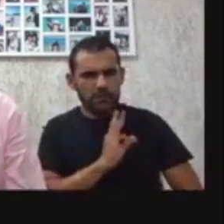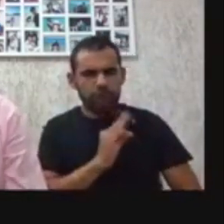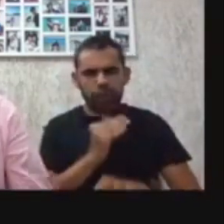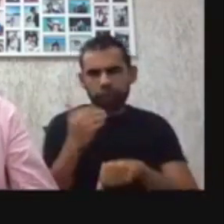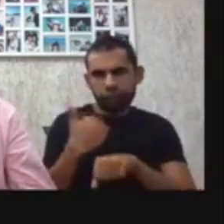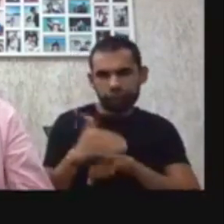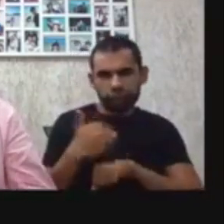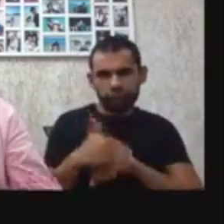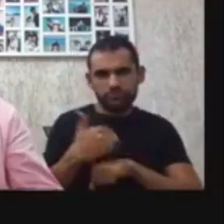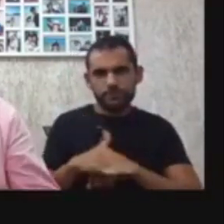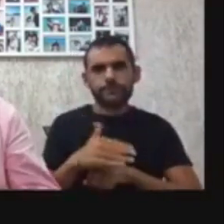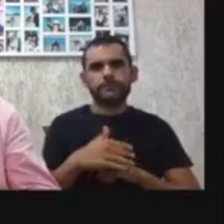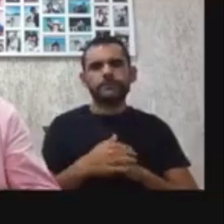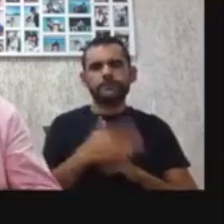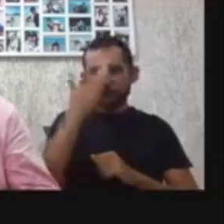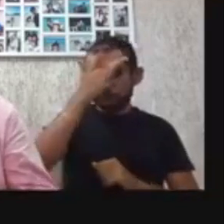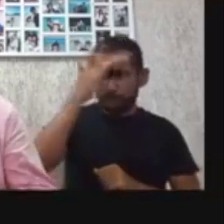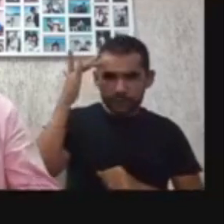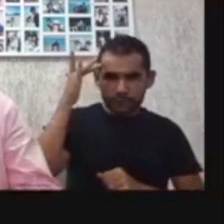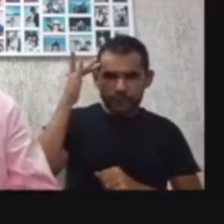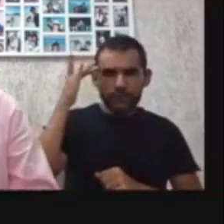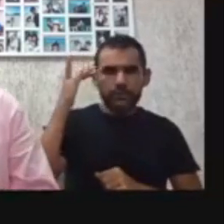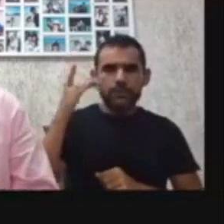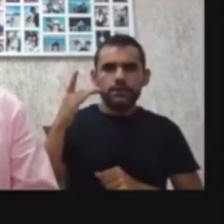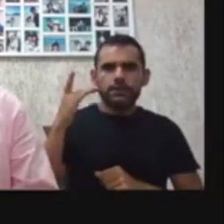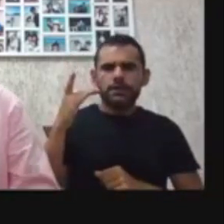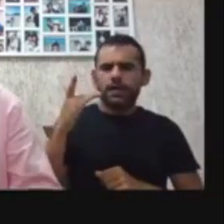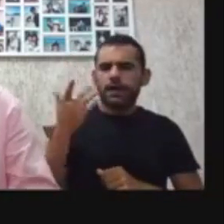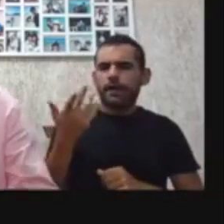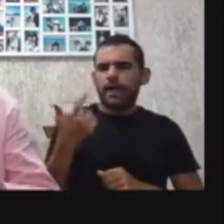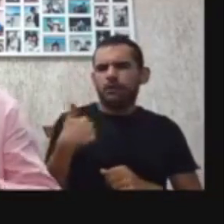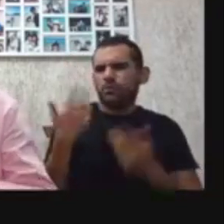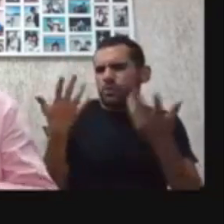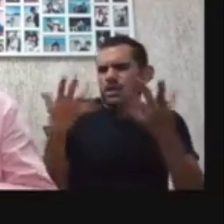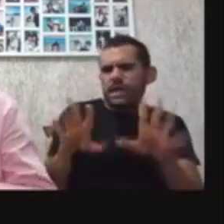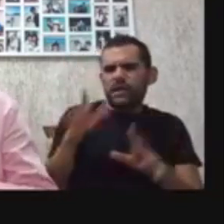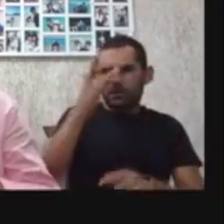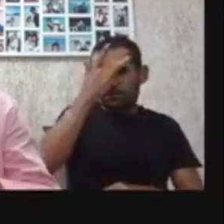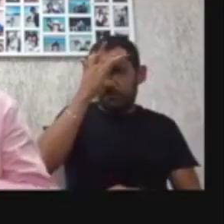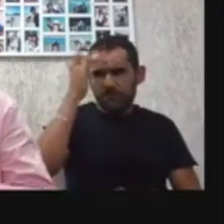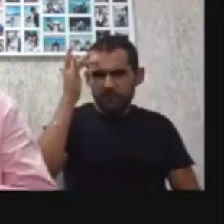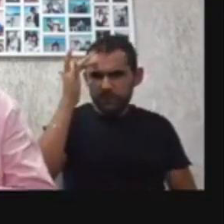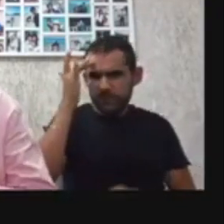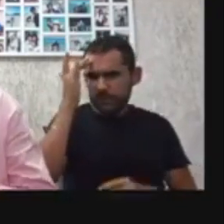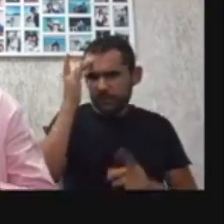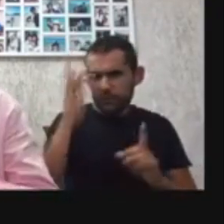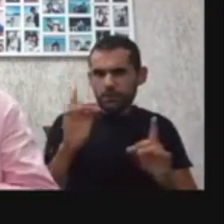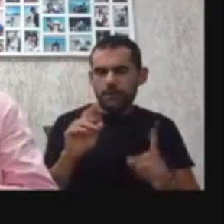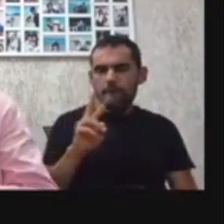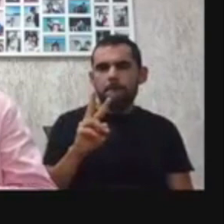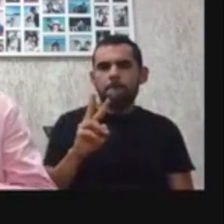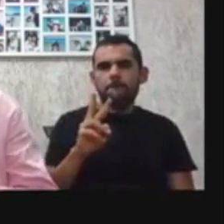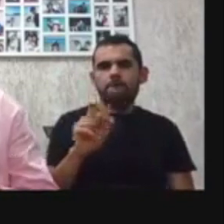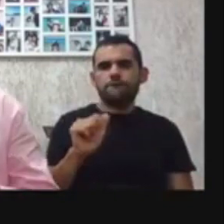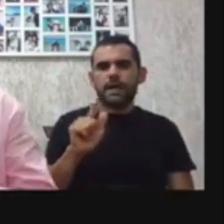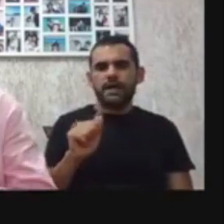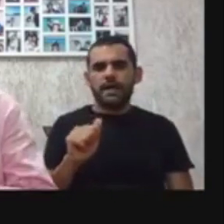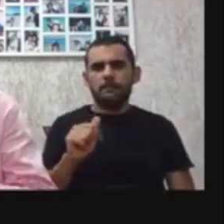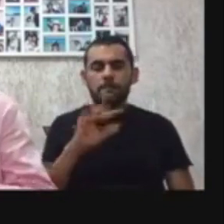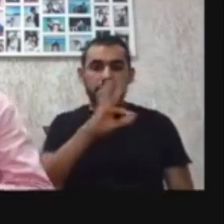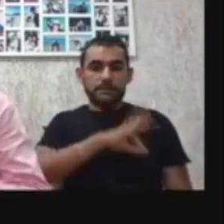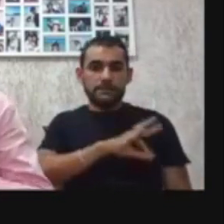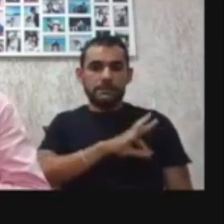capacitadas, pessoas que realmente... Eu não quero buscar ninguém, Adriano, para preencher vaga, para